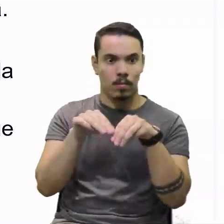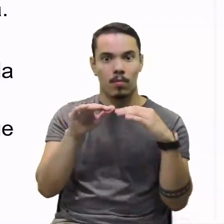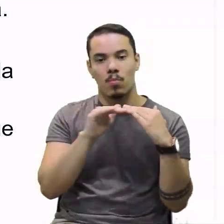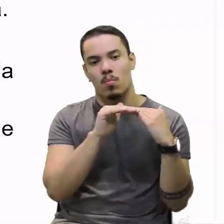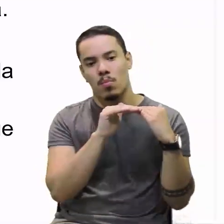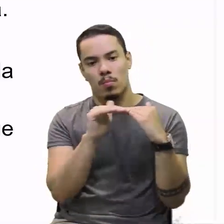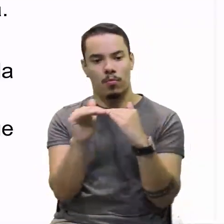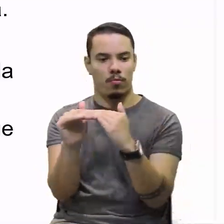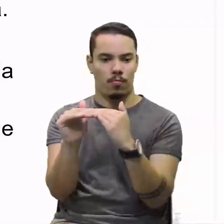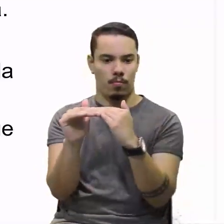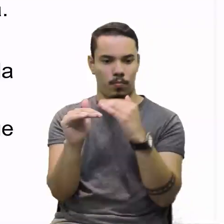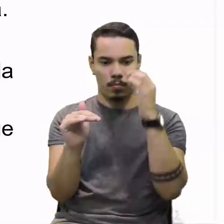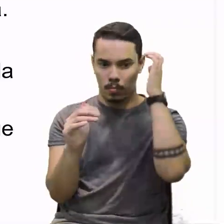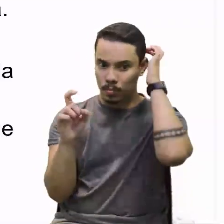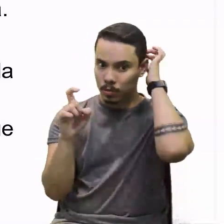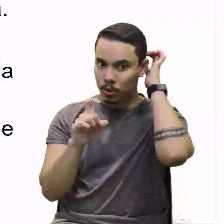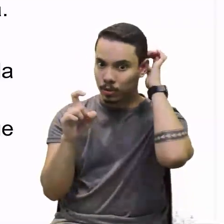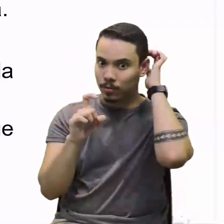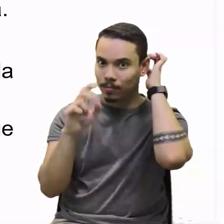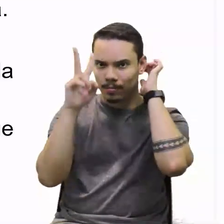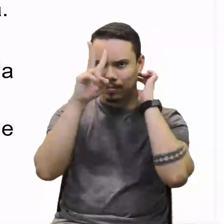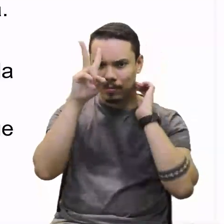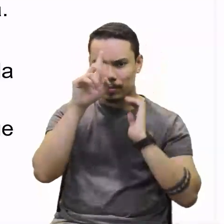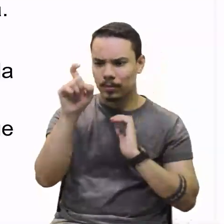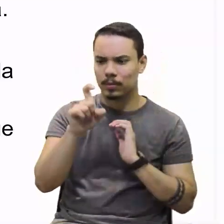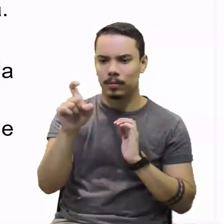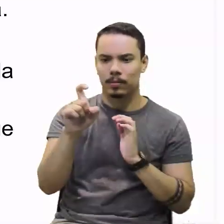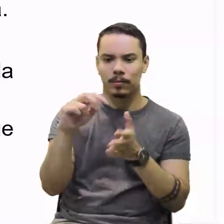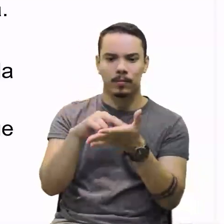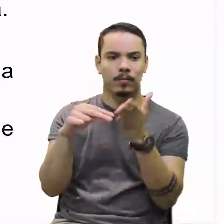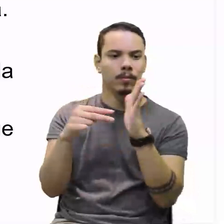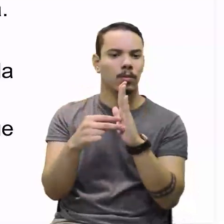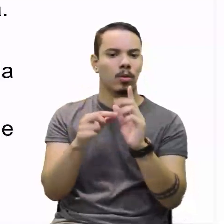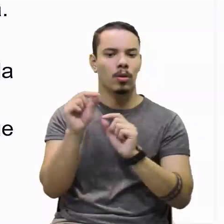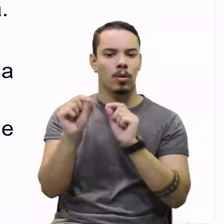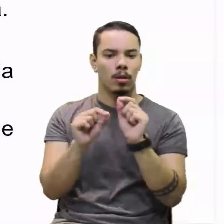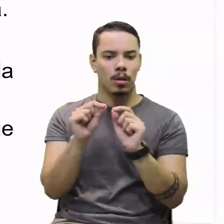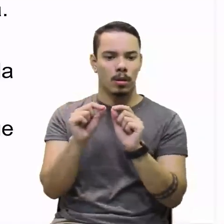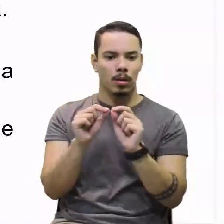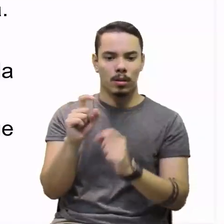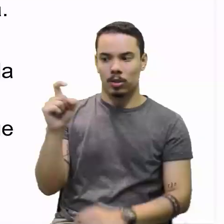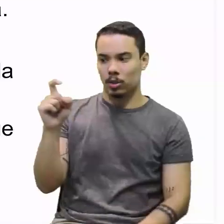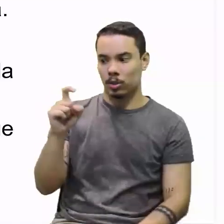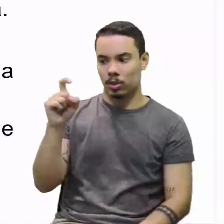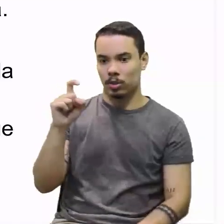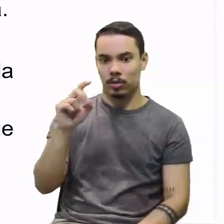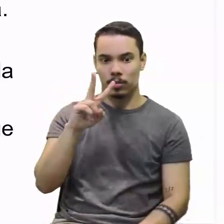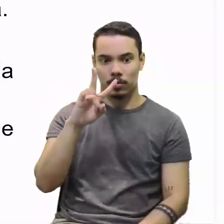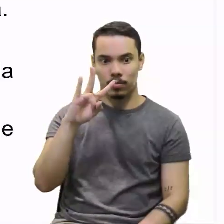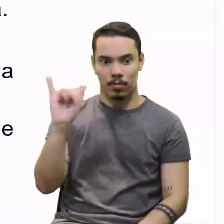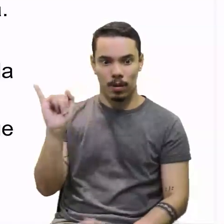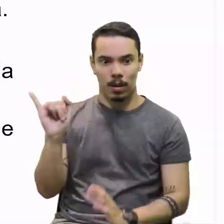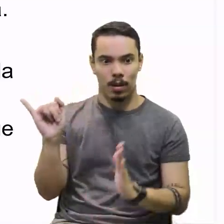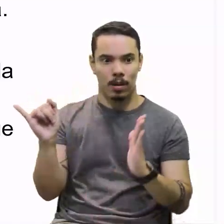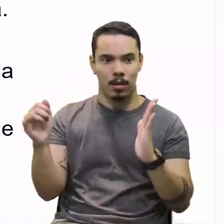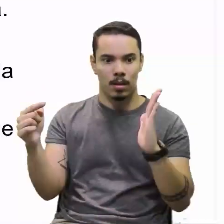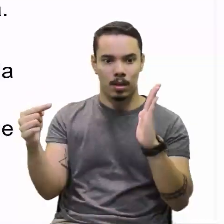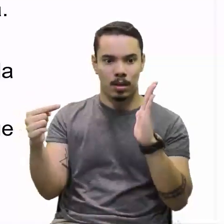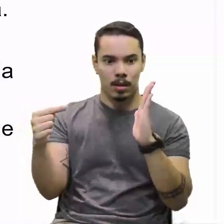campo magnético aqui, xizinho, como nós temos o xizinho entrando, não